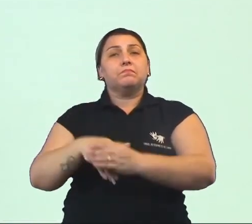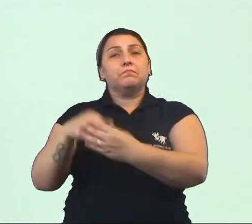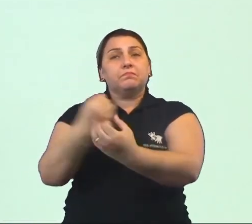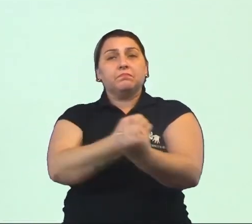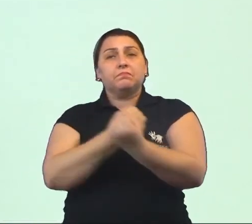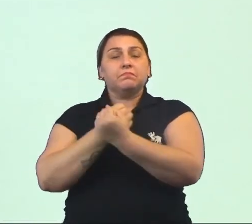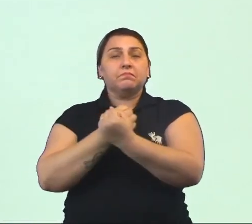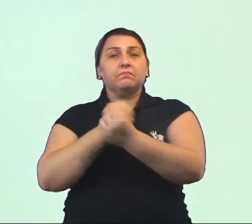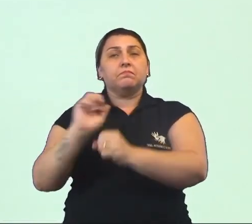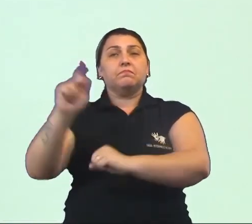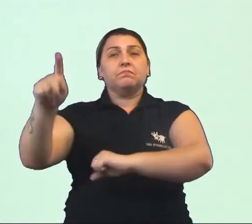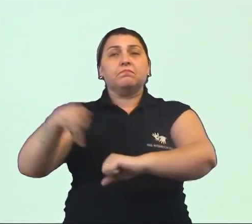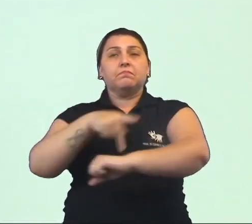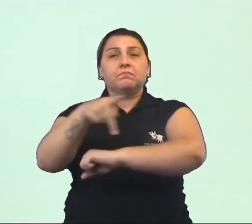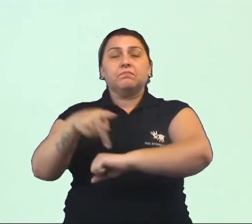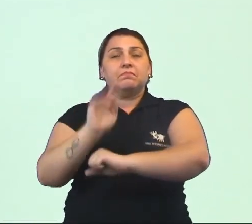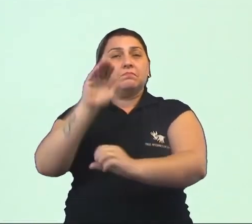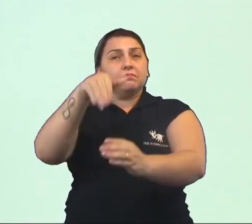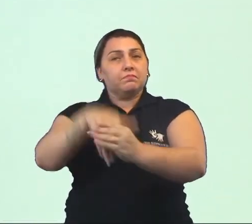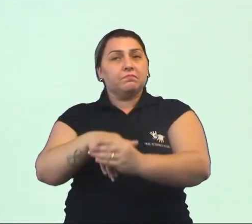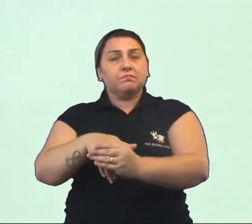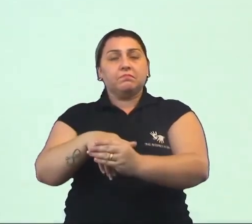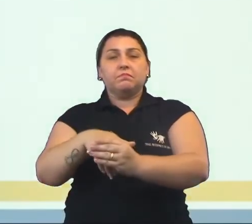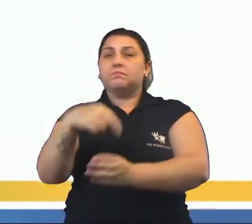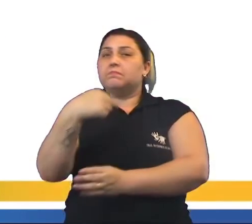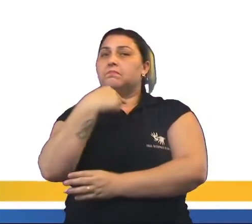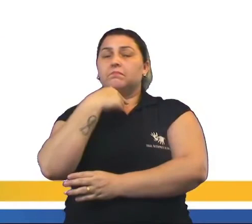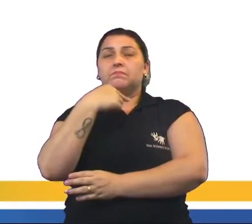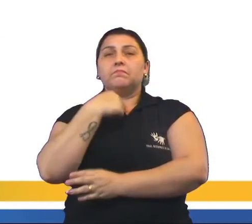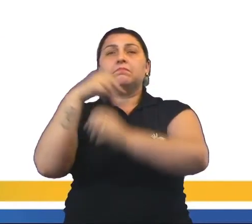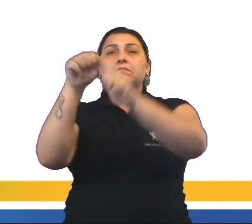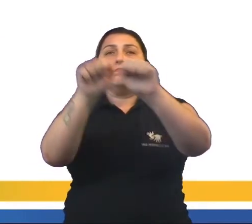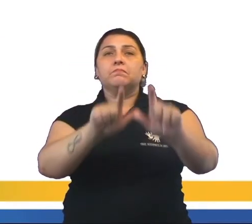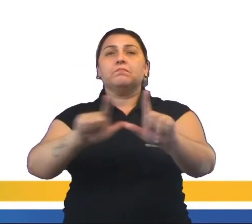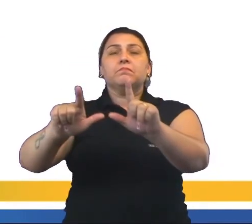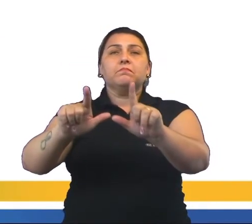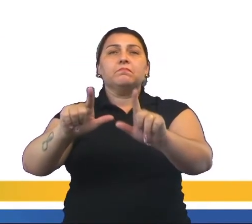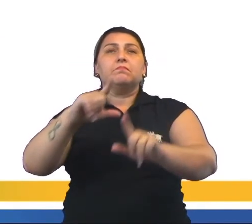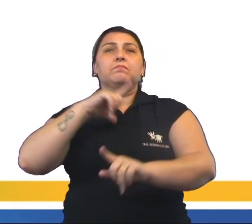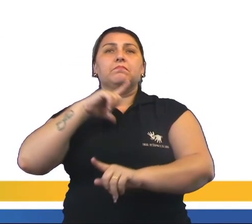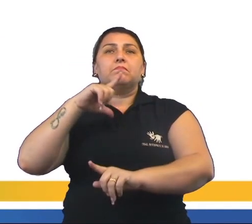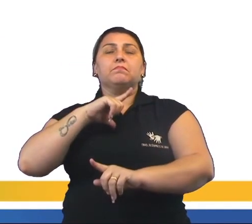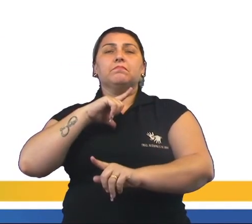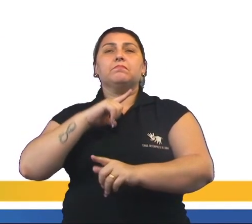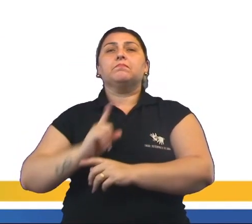nem aos estrangeiros. Aí aqui no slide temos